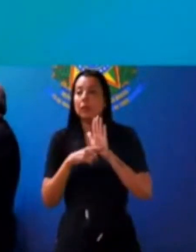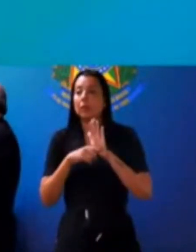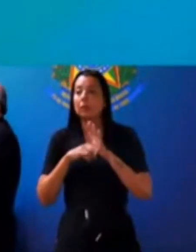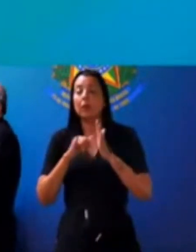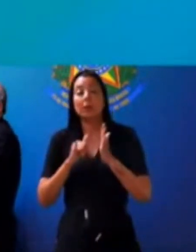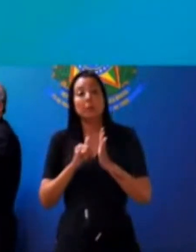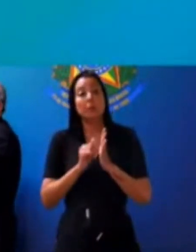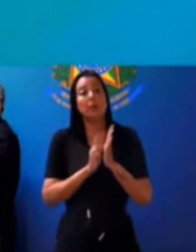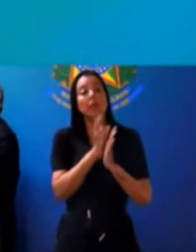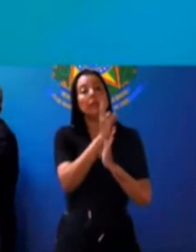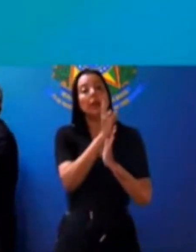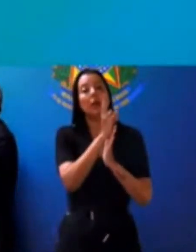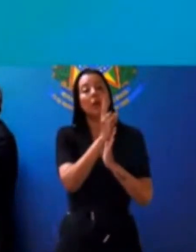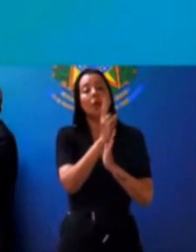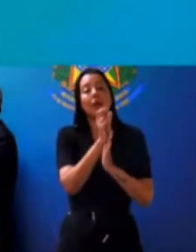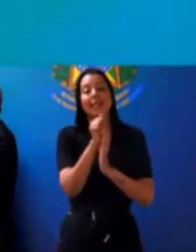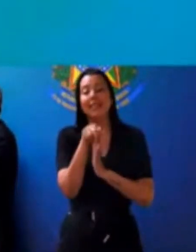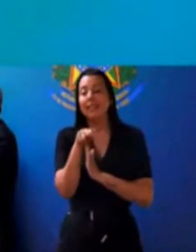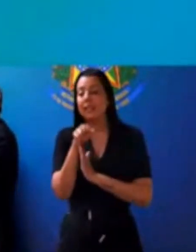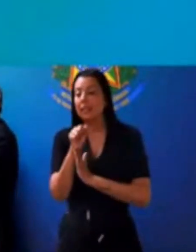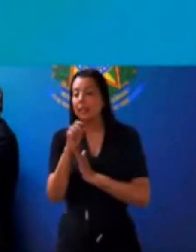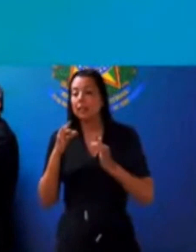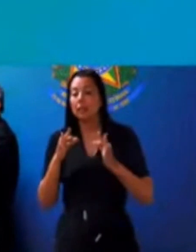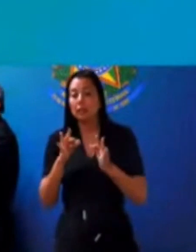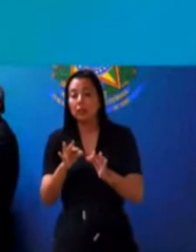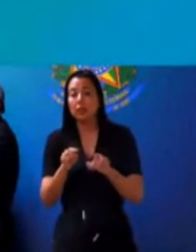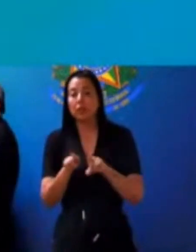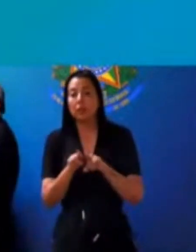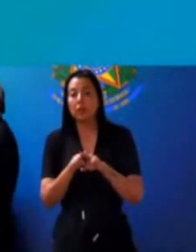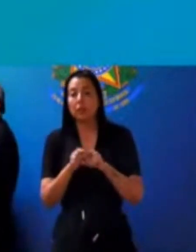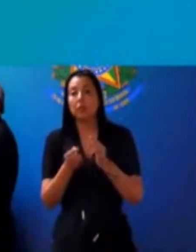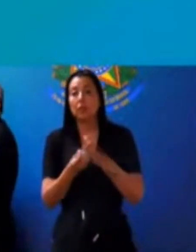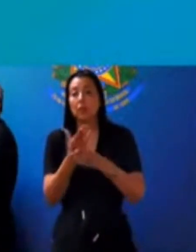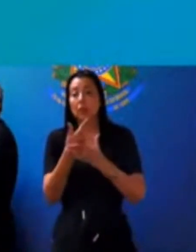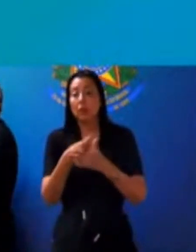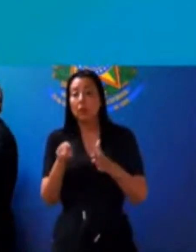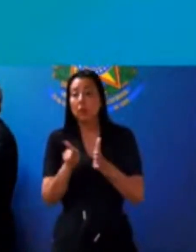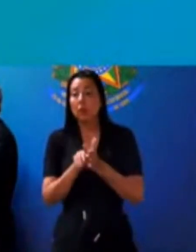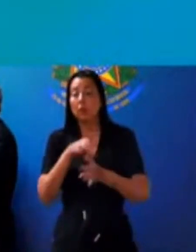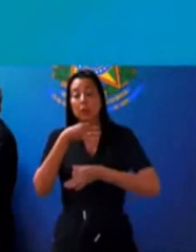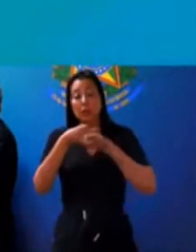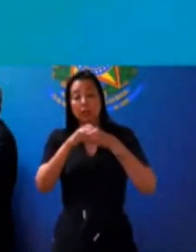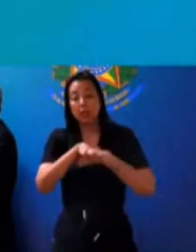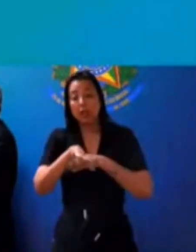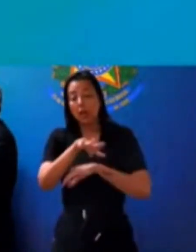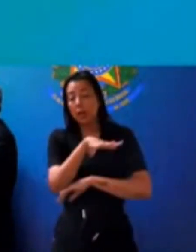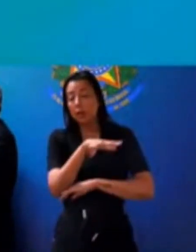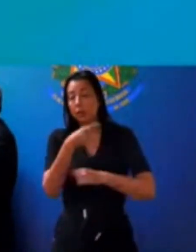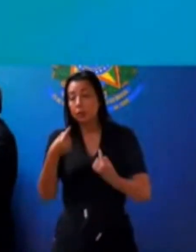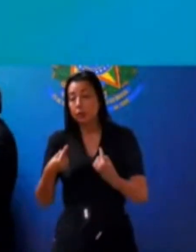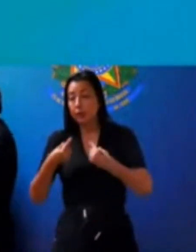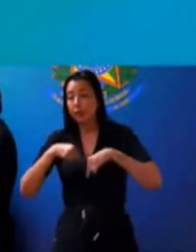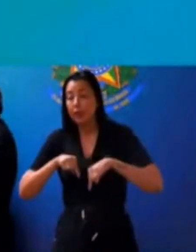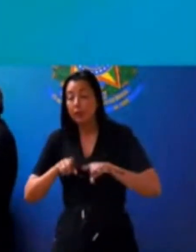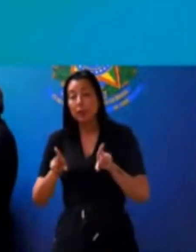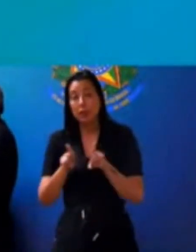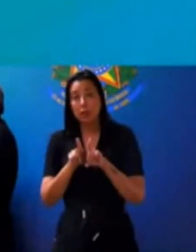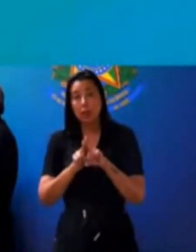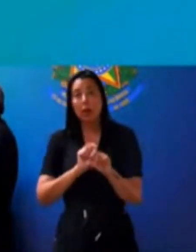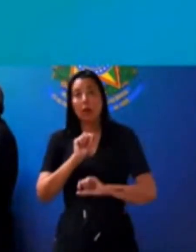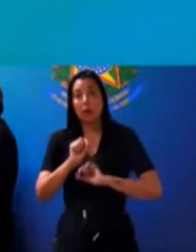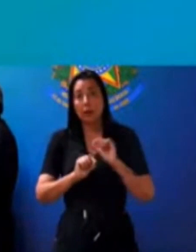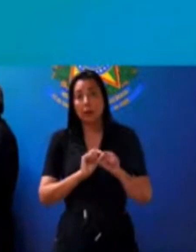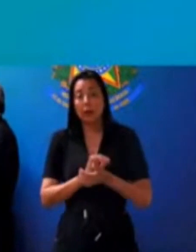a nanotecnologia o programa nuclear e tecnologias críticas na área de defesa além